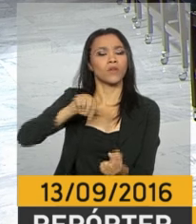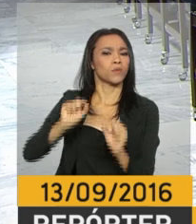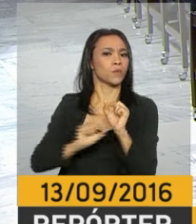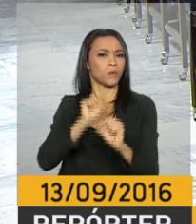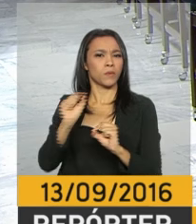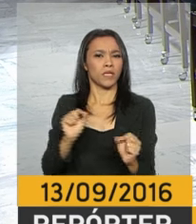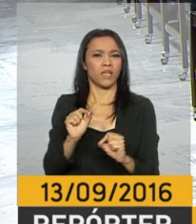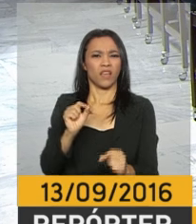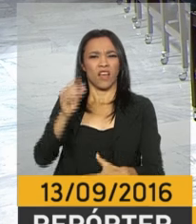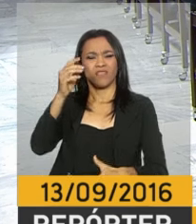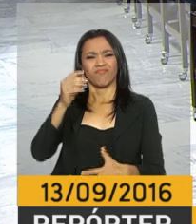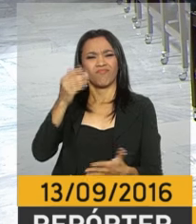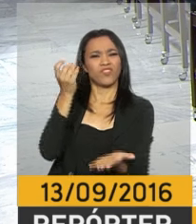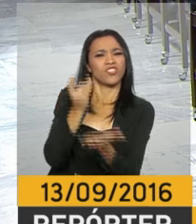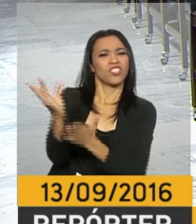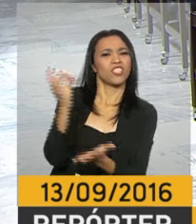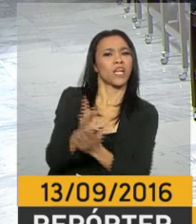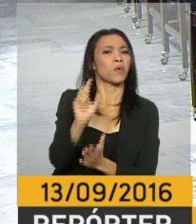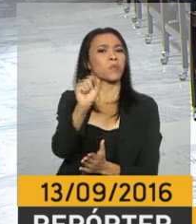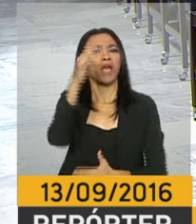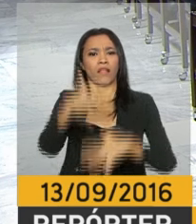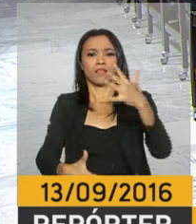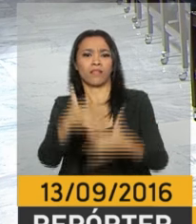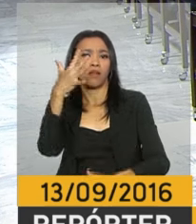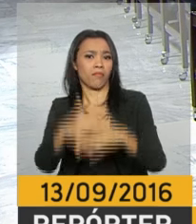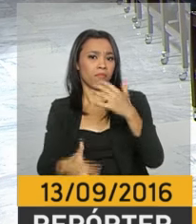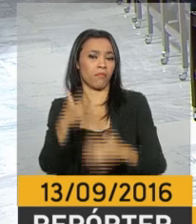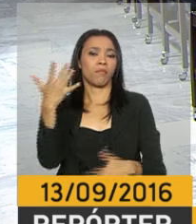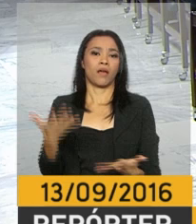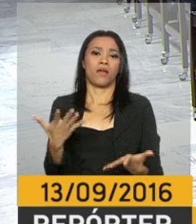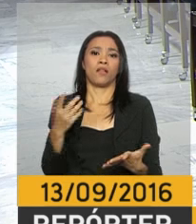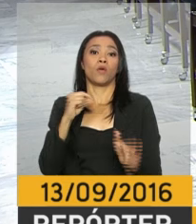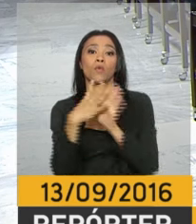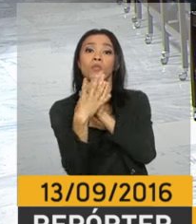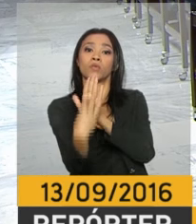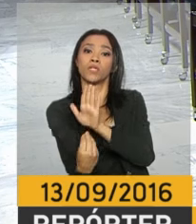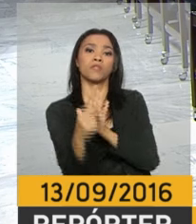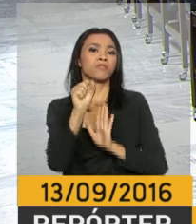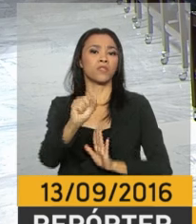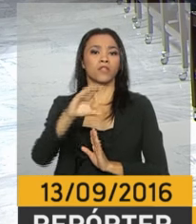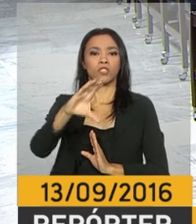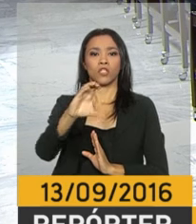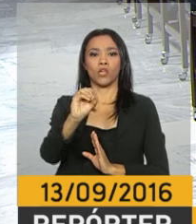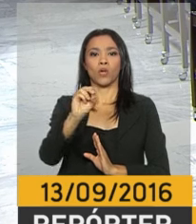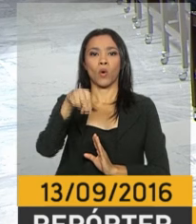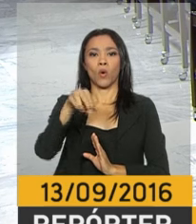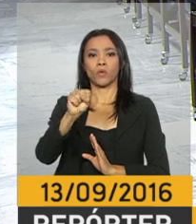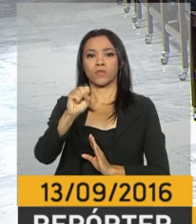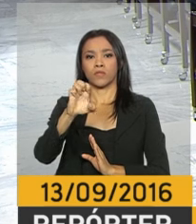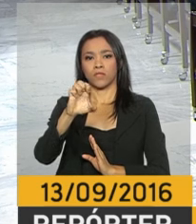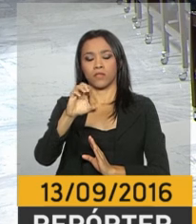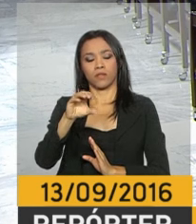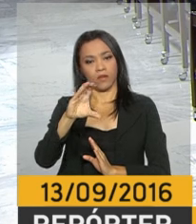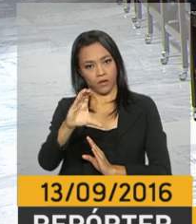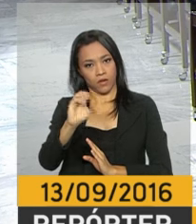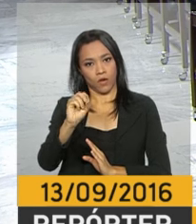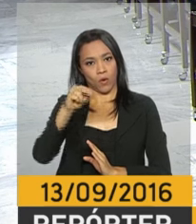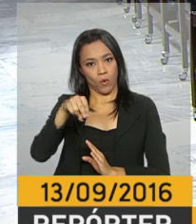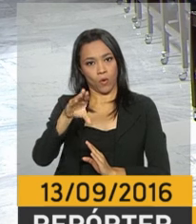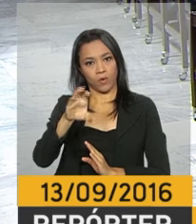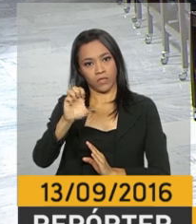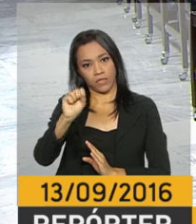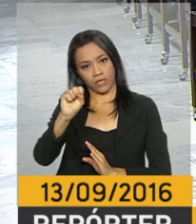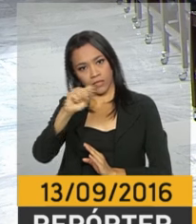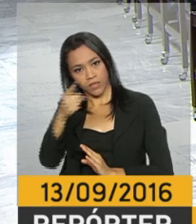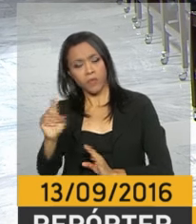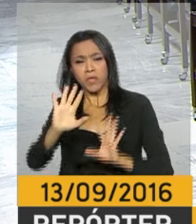destravar o processo de concessão e e de melhoria na infraestrutura